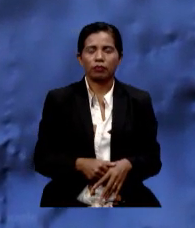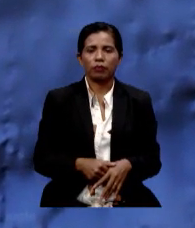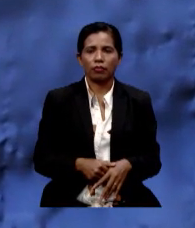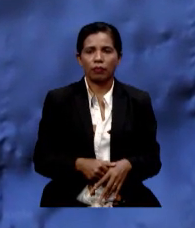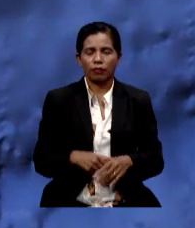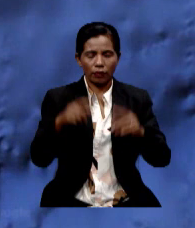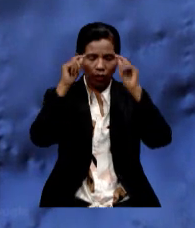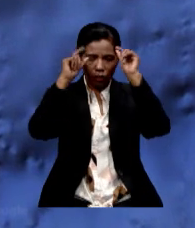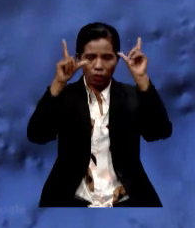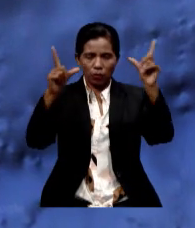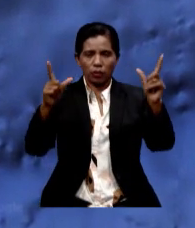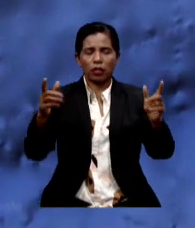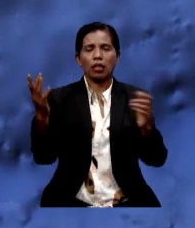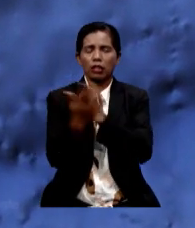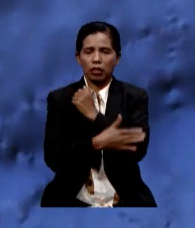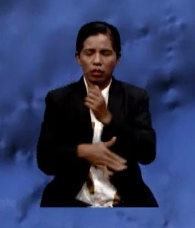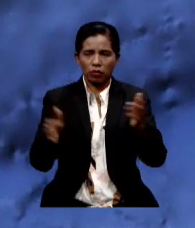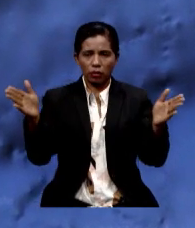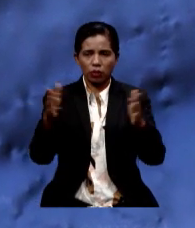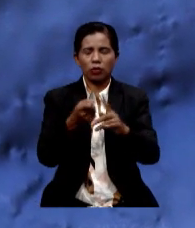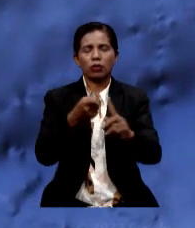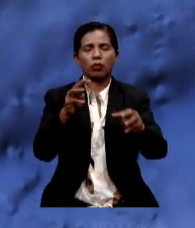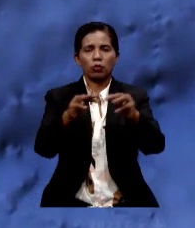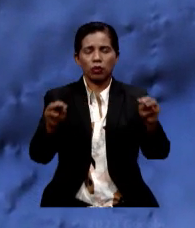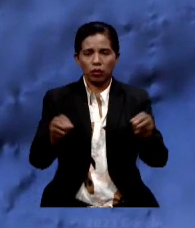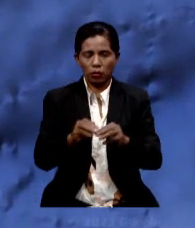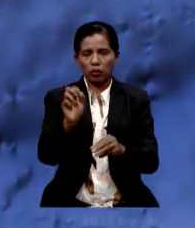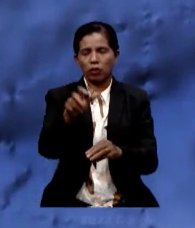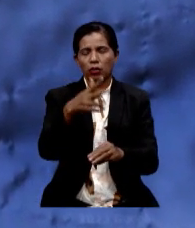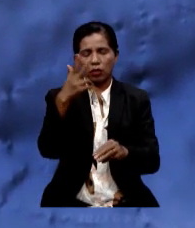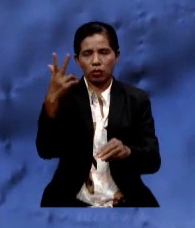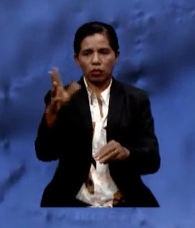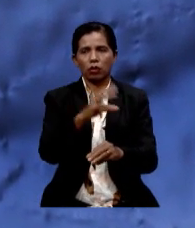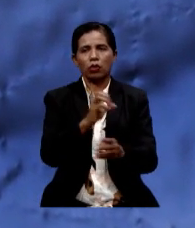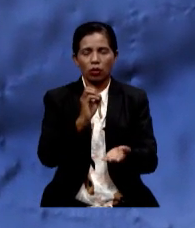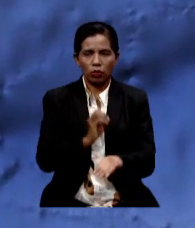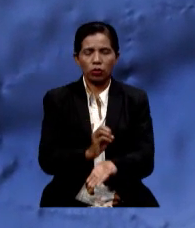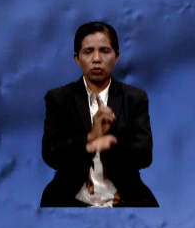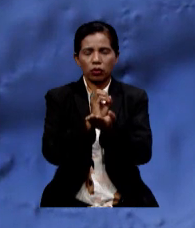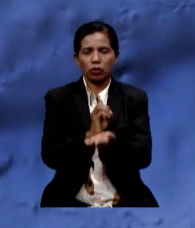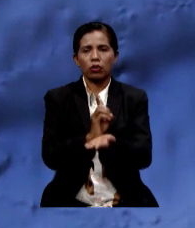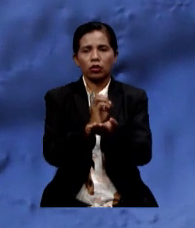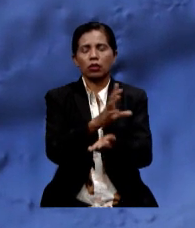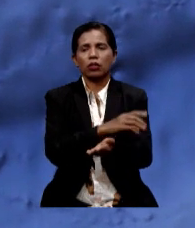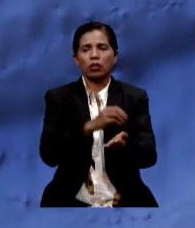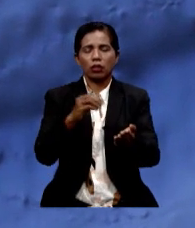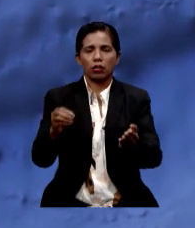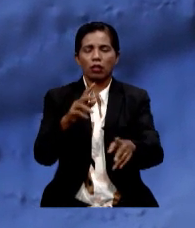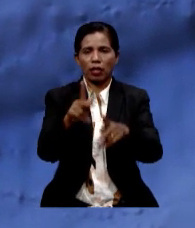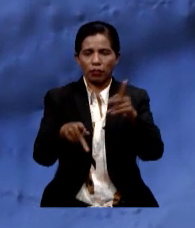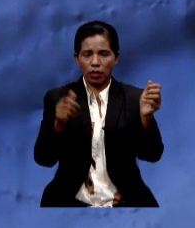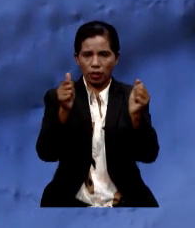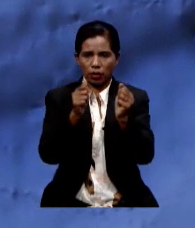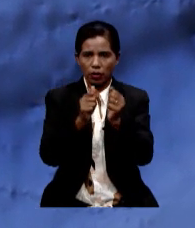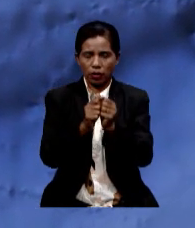Timor Raida Nebeki, composto do município São Isentolo, na região administrativa especial Oikusiambeno, o total população na